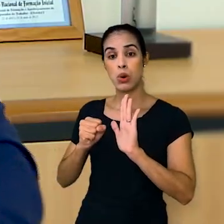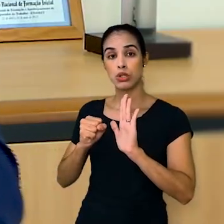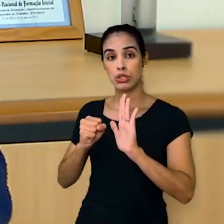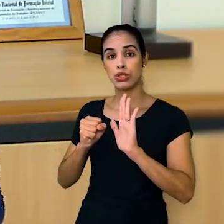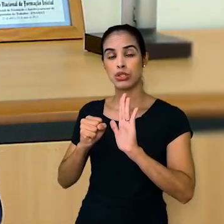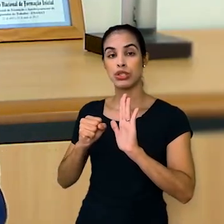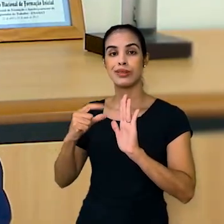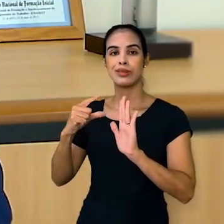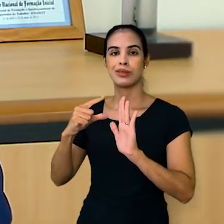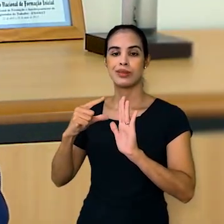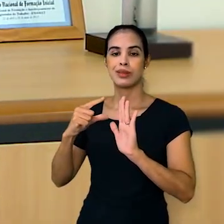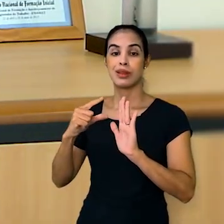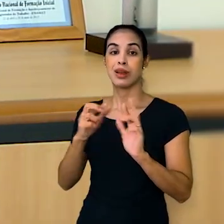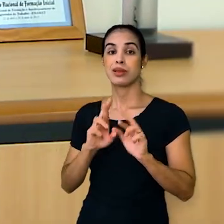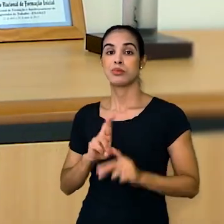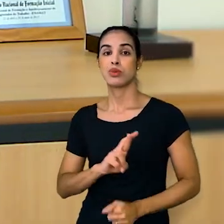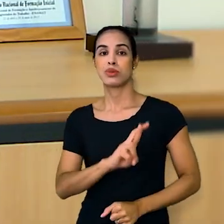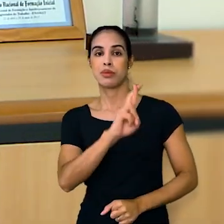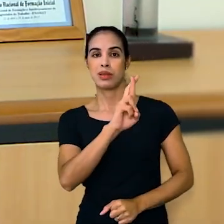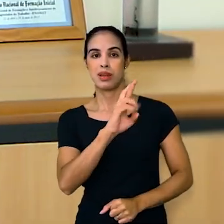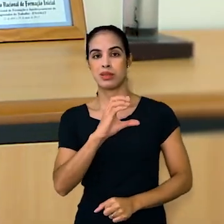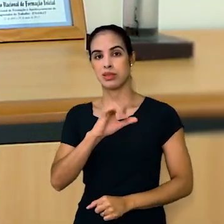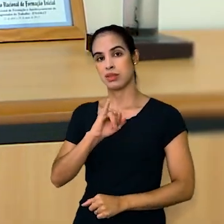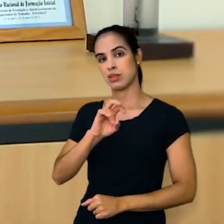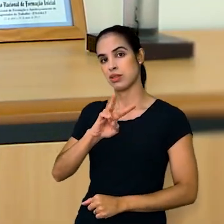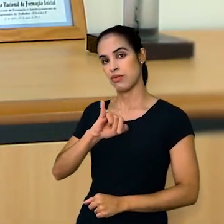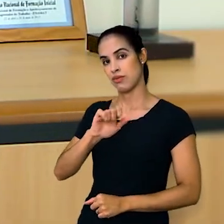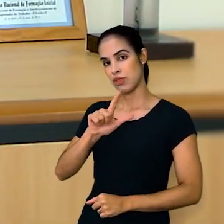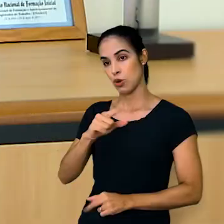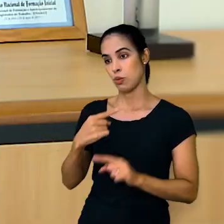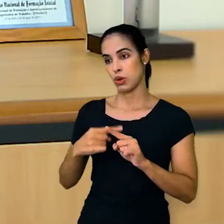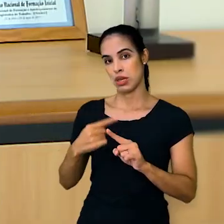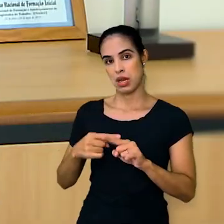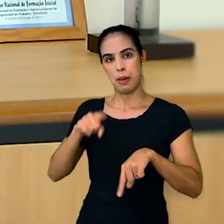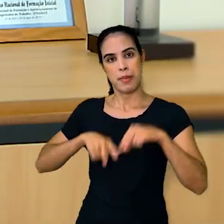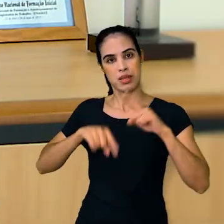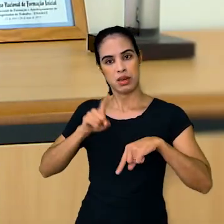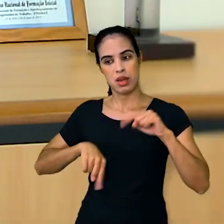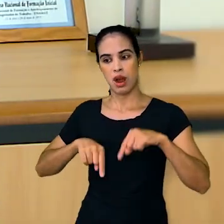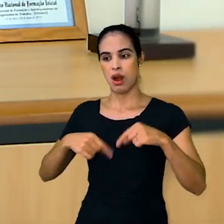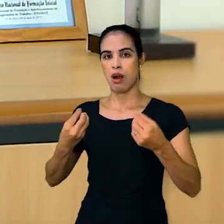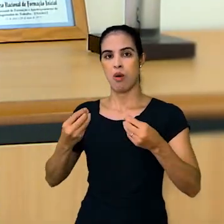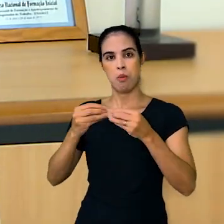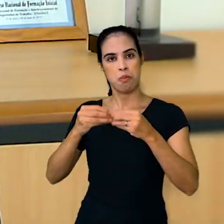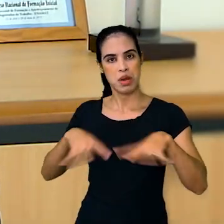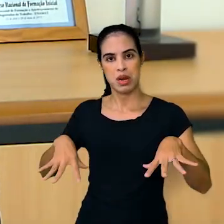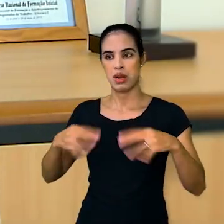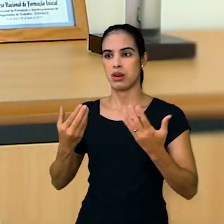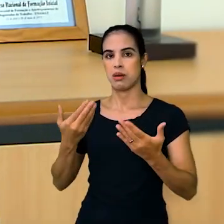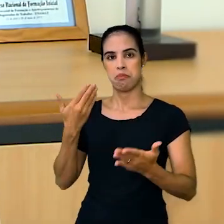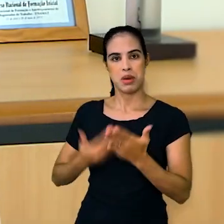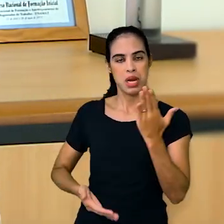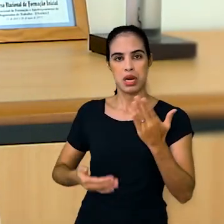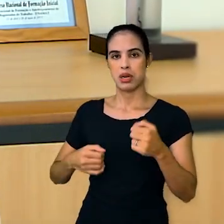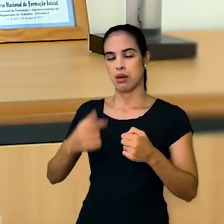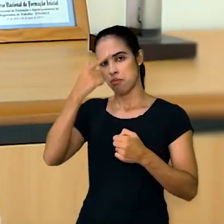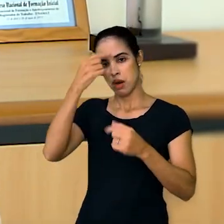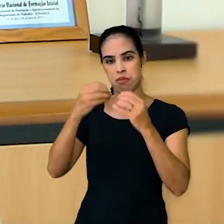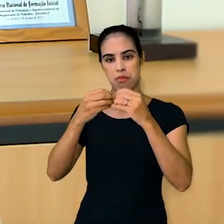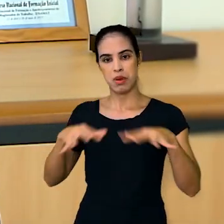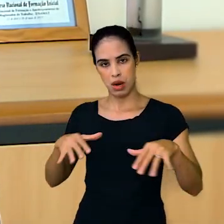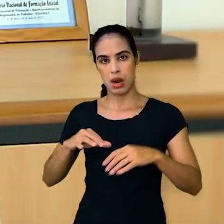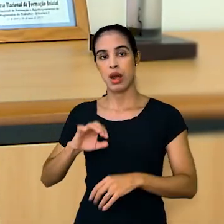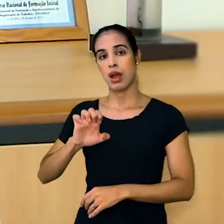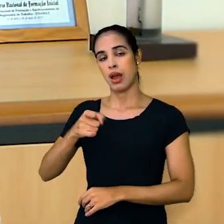objeto de reparação no campo da responsabilidade civil, por dano material, por perdas e danos, ou também por dano moral, o